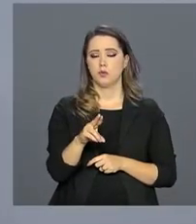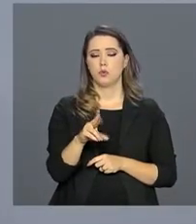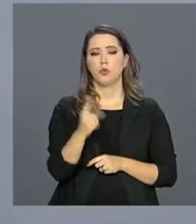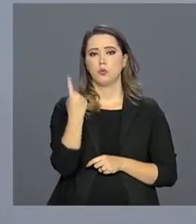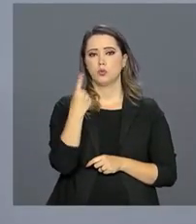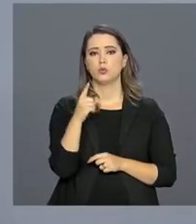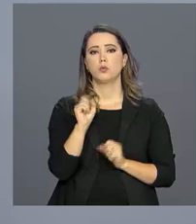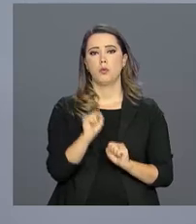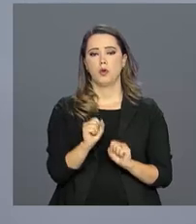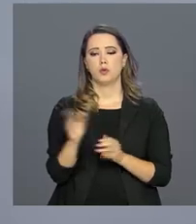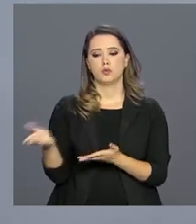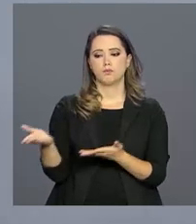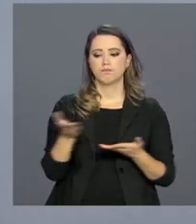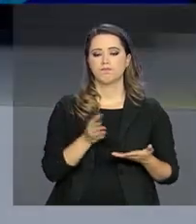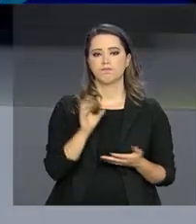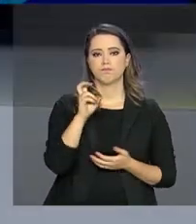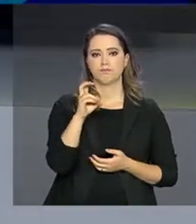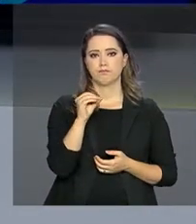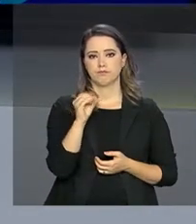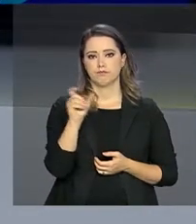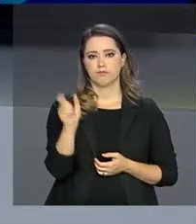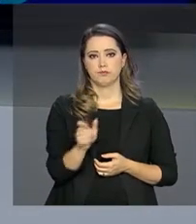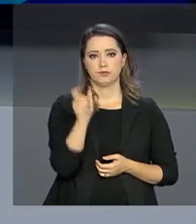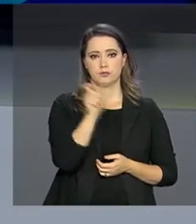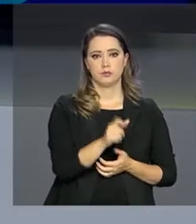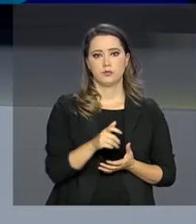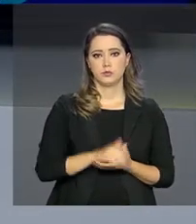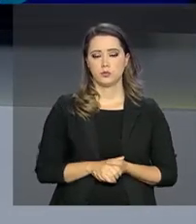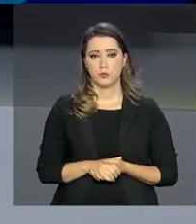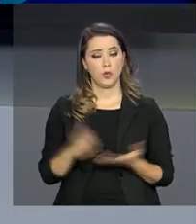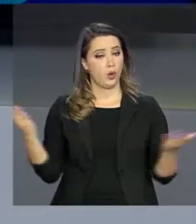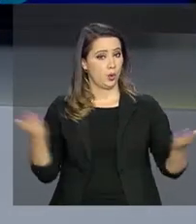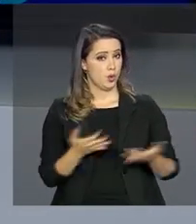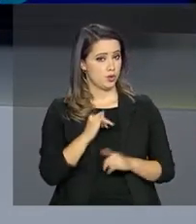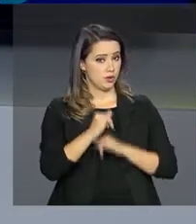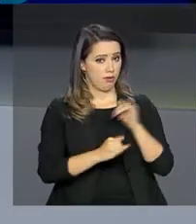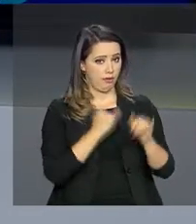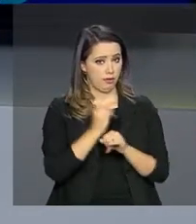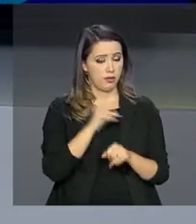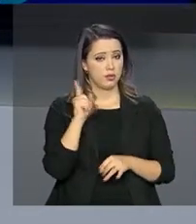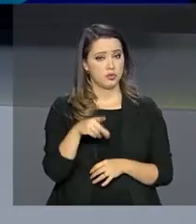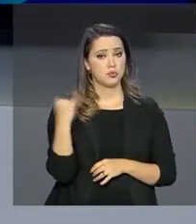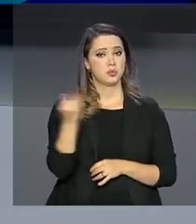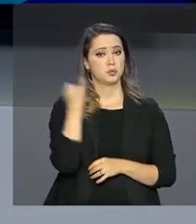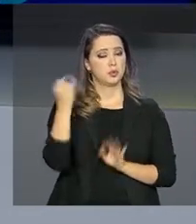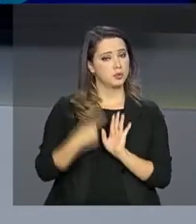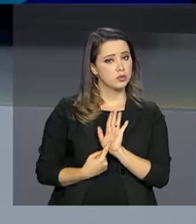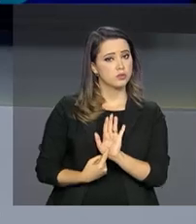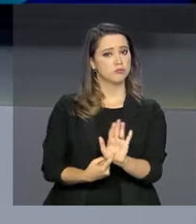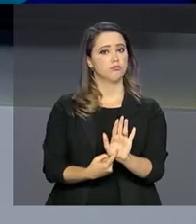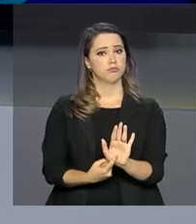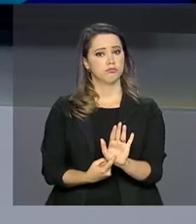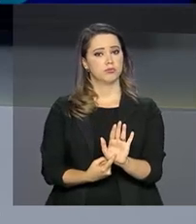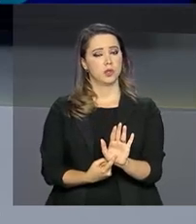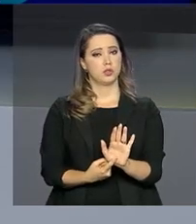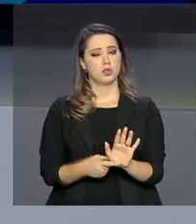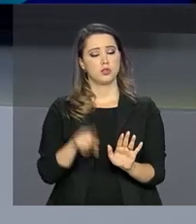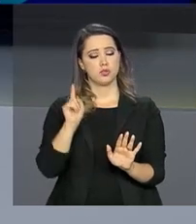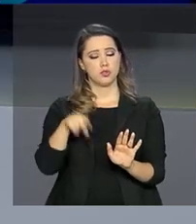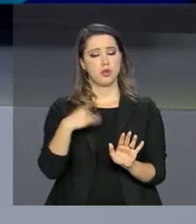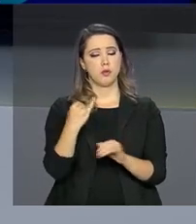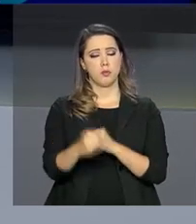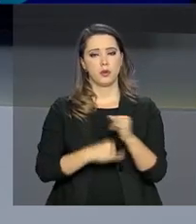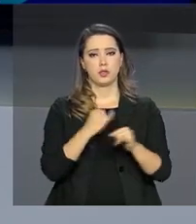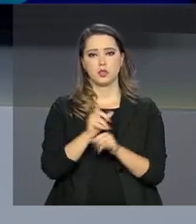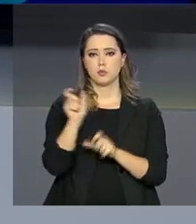500 pessoas atualmente a internet é uma importante ferramenta à disposição do consumidor nas redes sociais